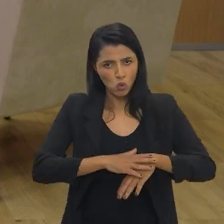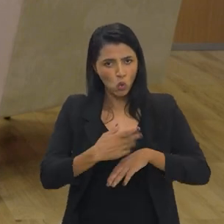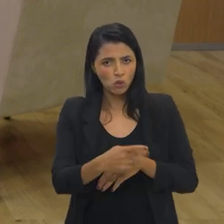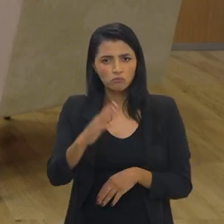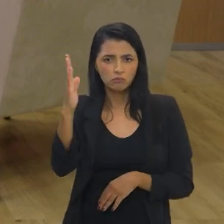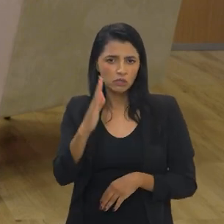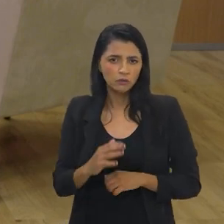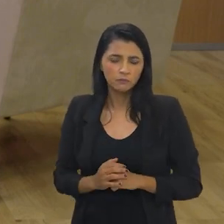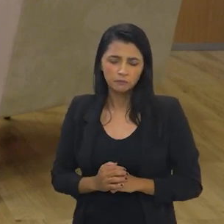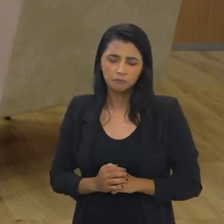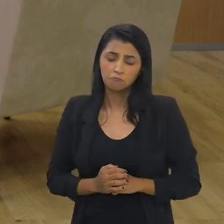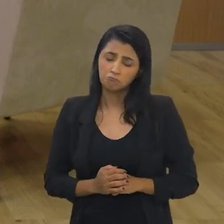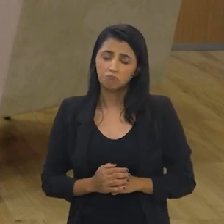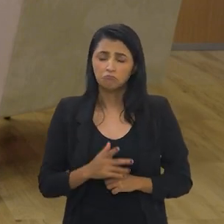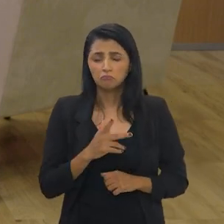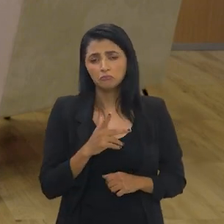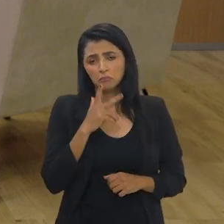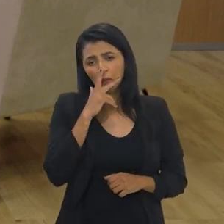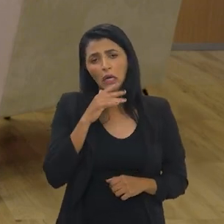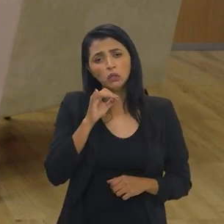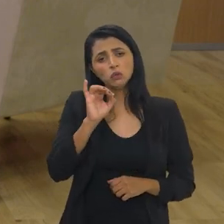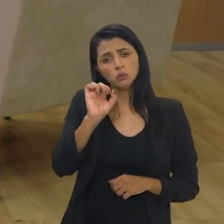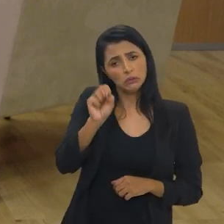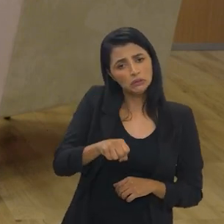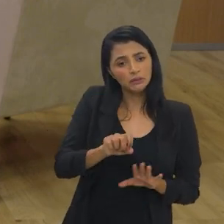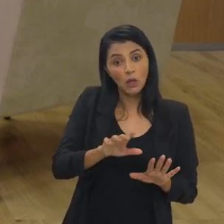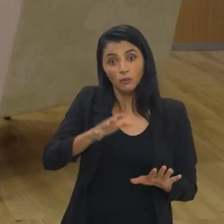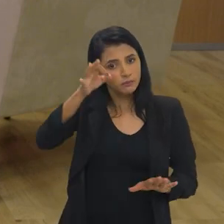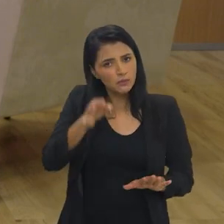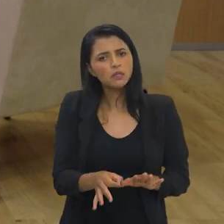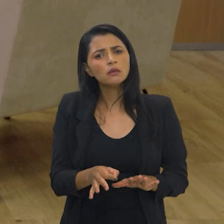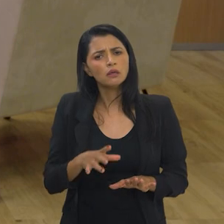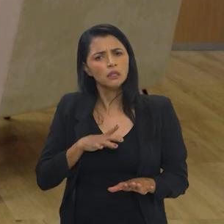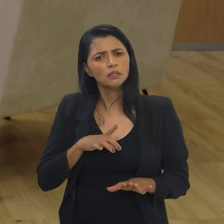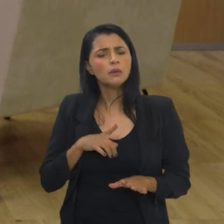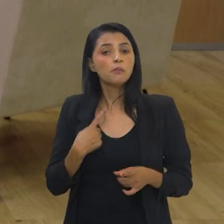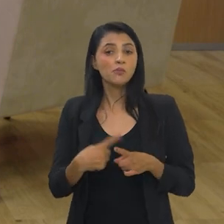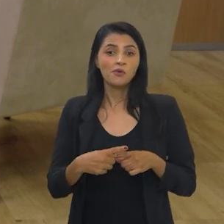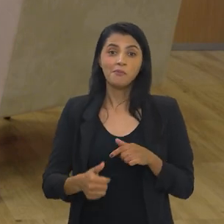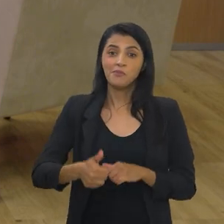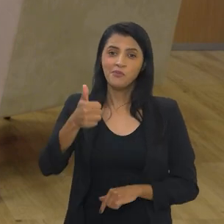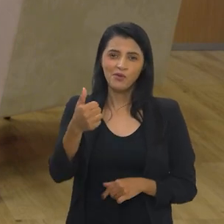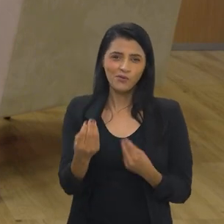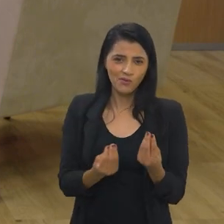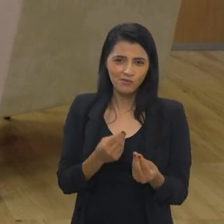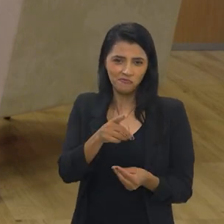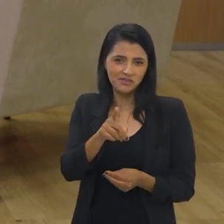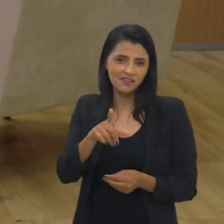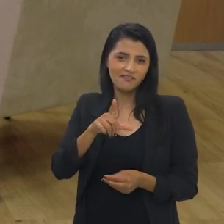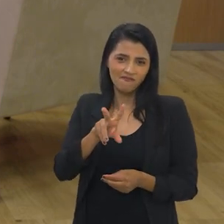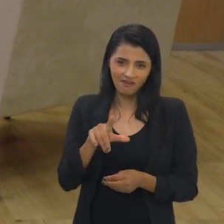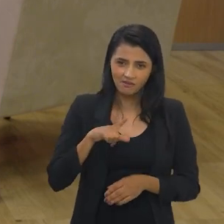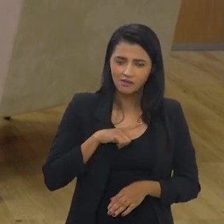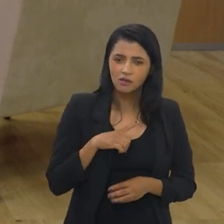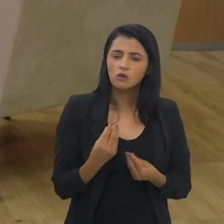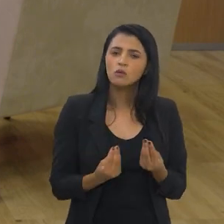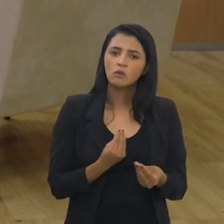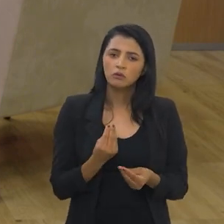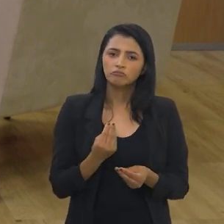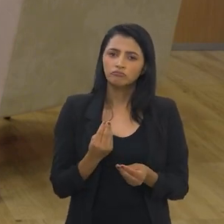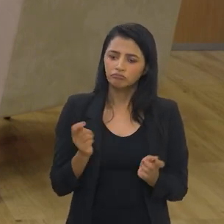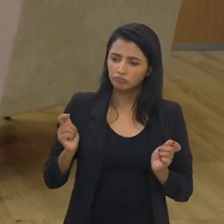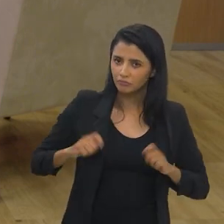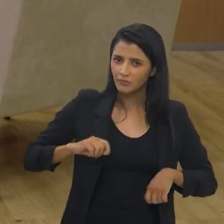trabalhador no Brasil eu acho que sim eu acho que não tenho certeza que sim porque primeiro é você vai